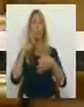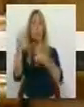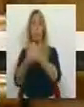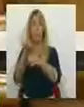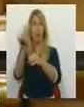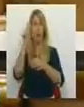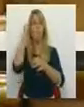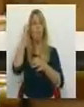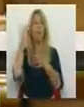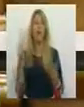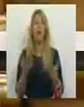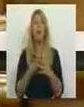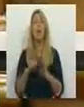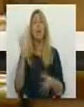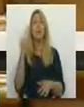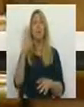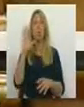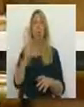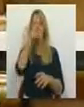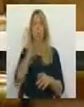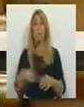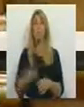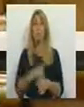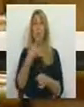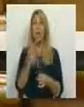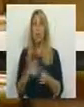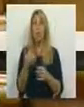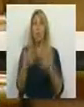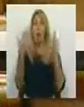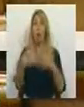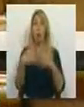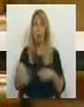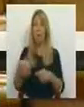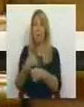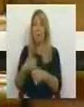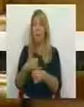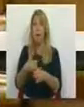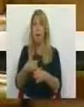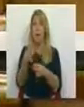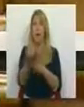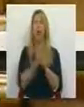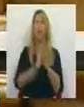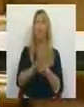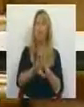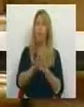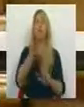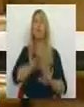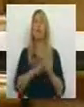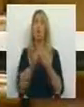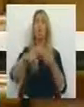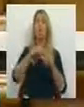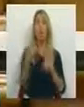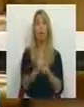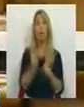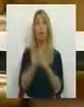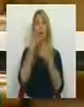Governo Regional acabou de anunciar que o próximo orçamento da região para 2017 vai haver a reposição do subsídio de solidariedade para os funcionários públicos da